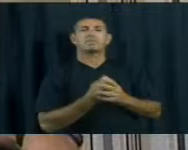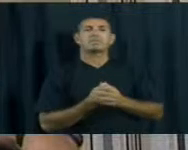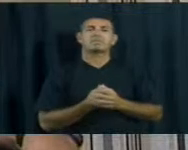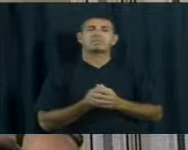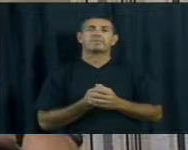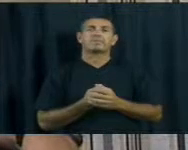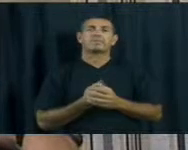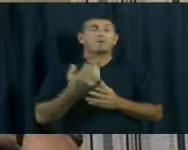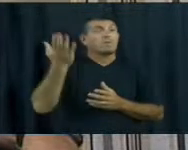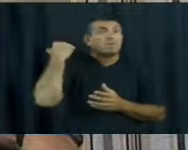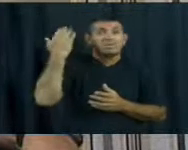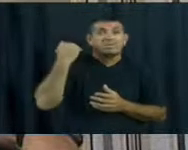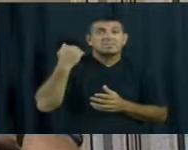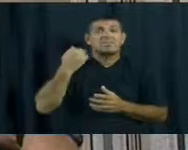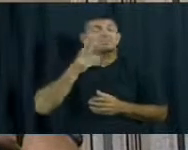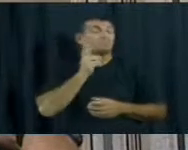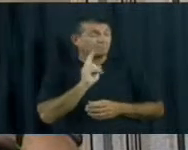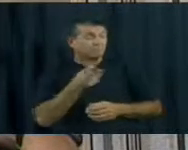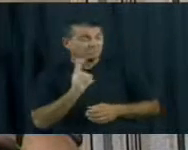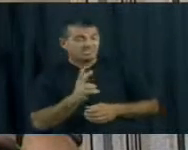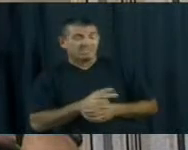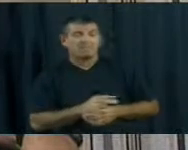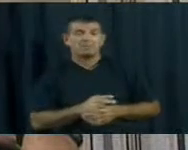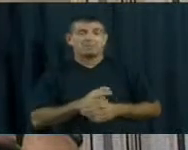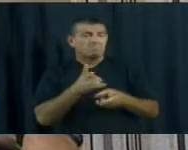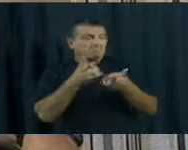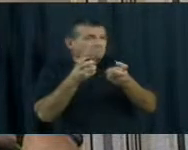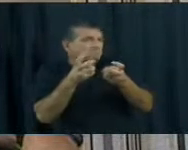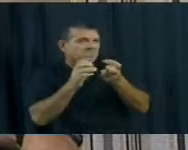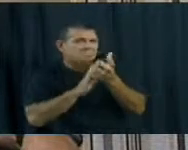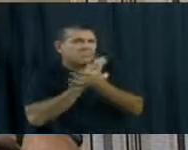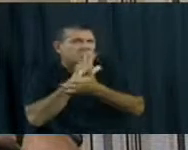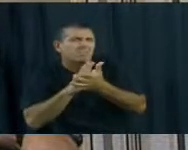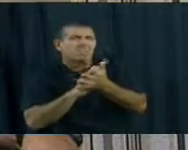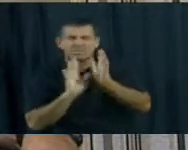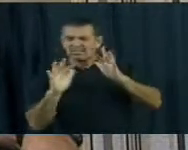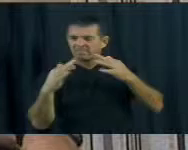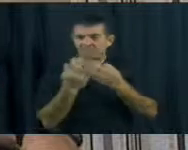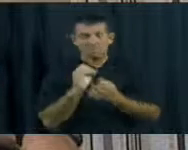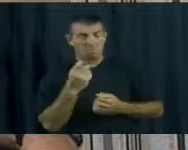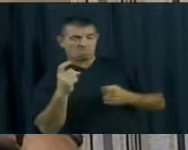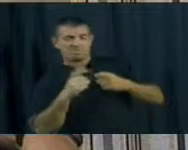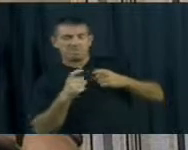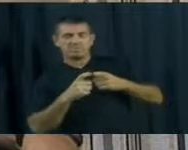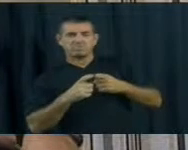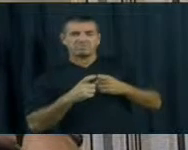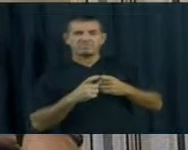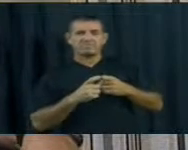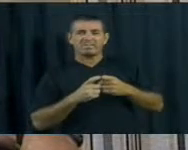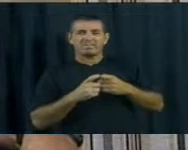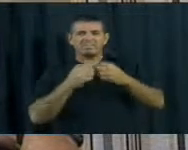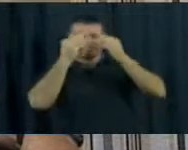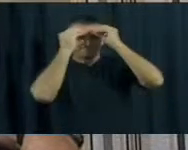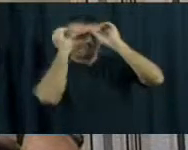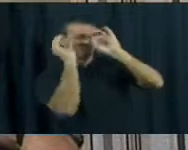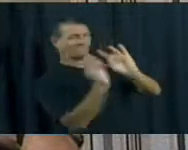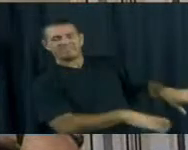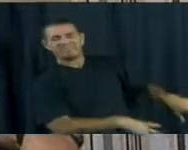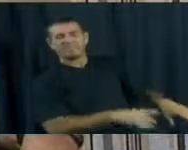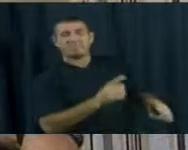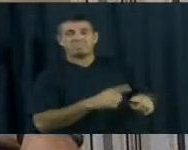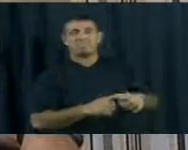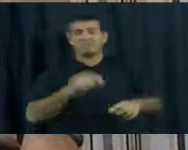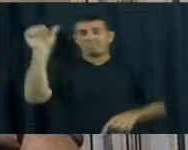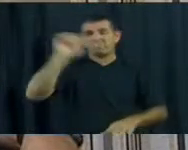no passado acontecia muito isso, não eram diagnosticadas e elas acabavam abandonando o ensino porque eram